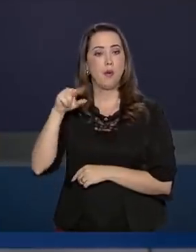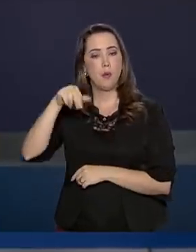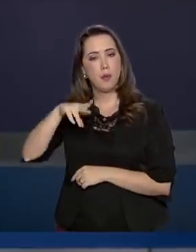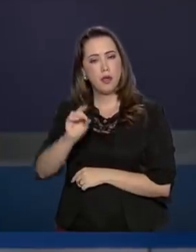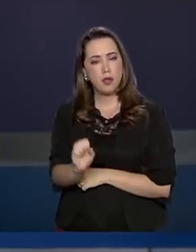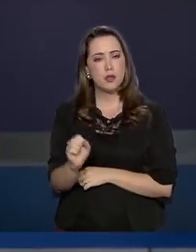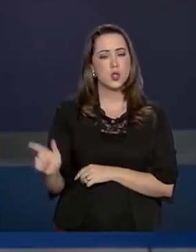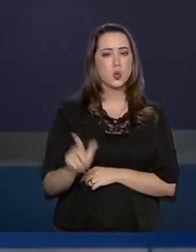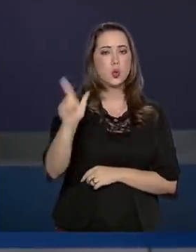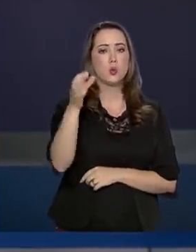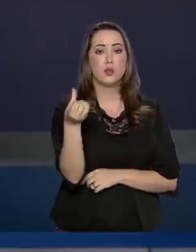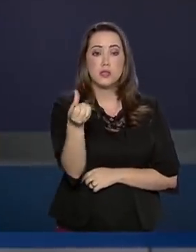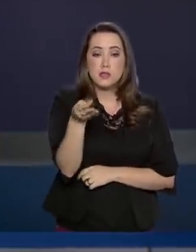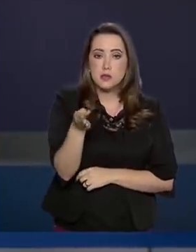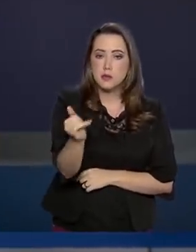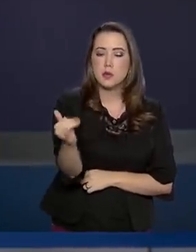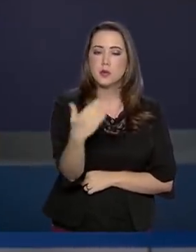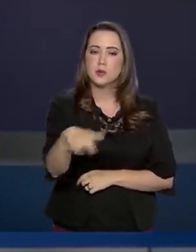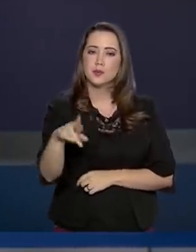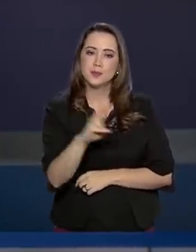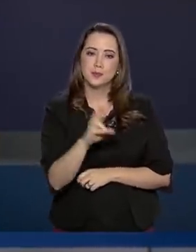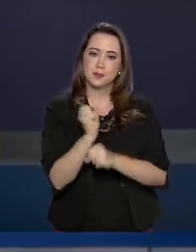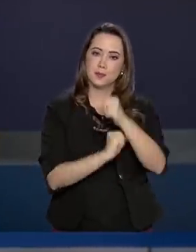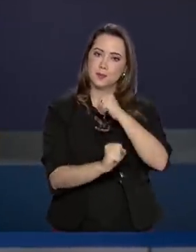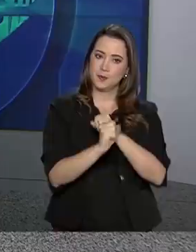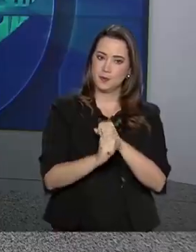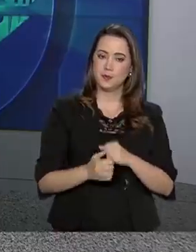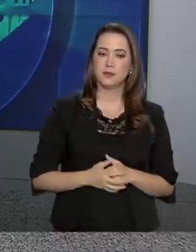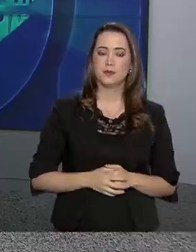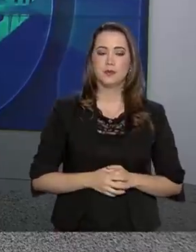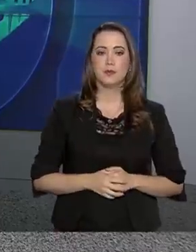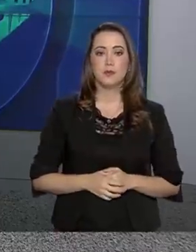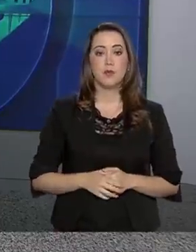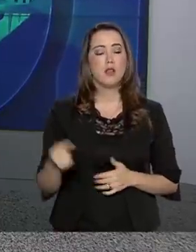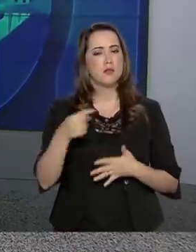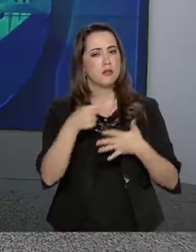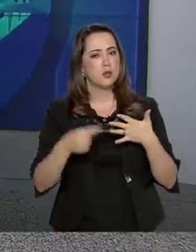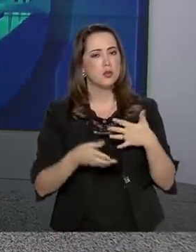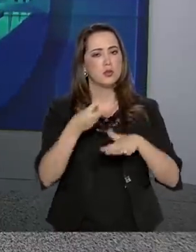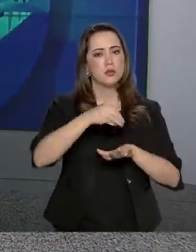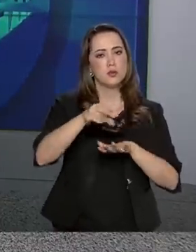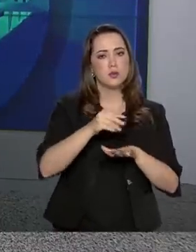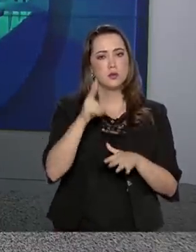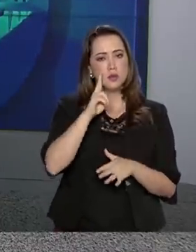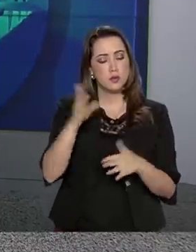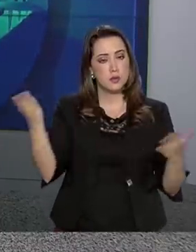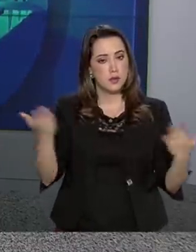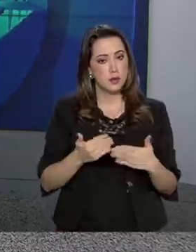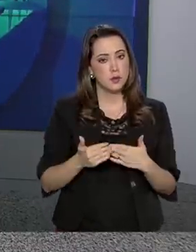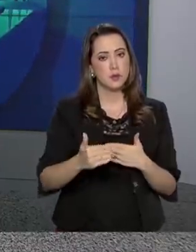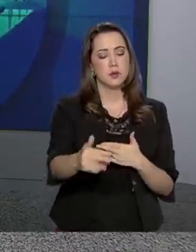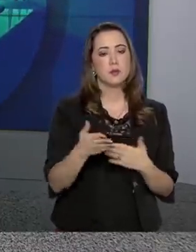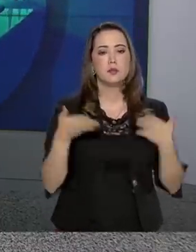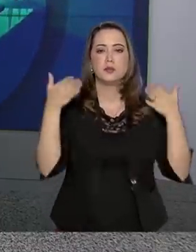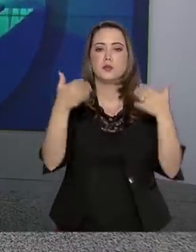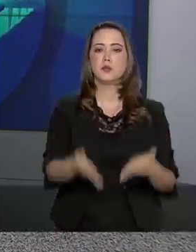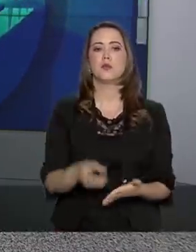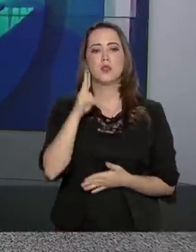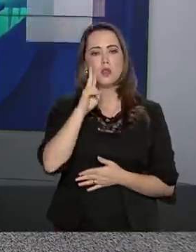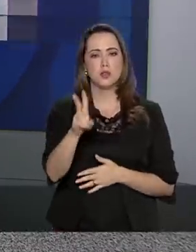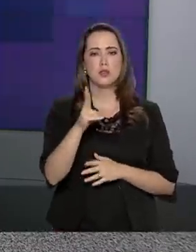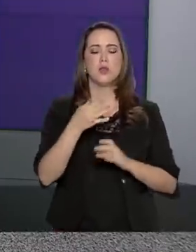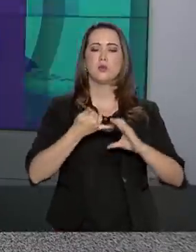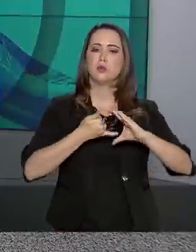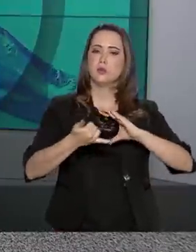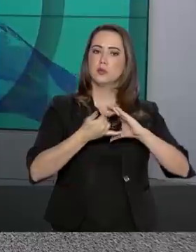lucro de mais de 6 bilhões e meio de reais no ano passado. Essas e outras notícias você acompanha agora. E para participar,